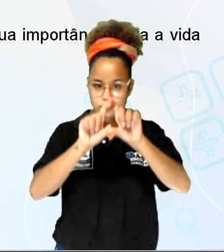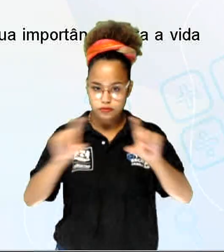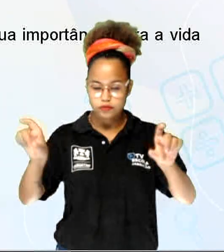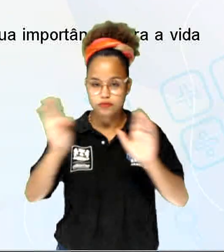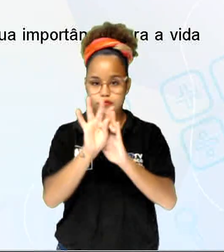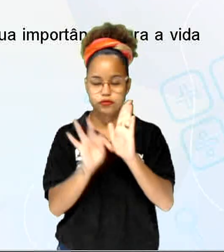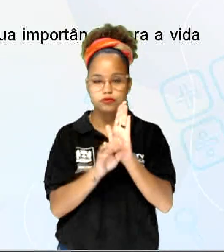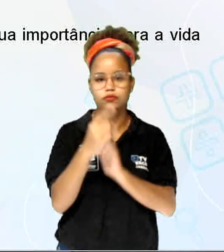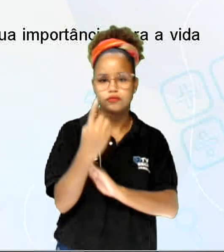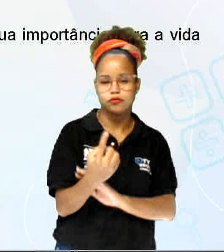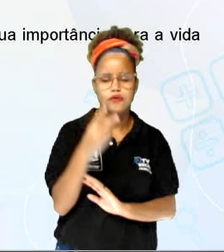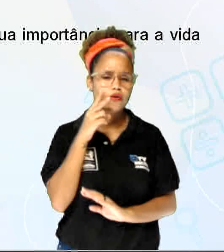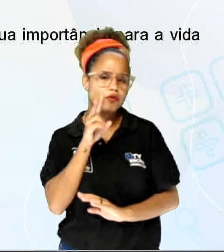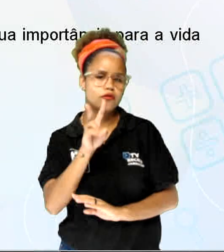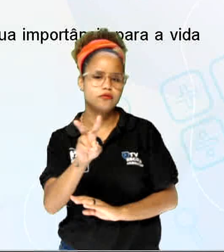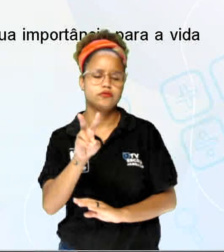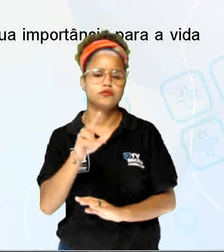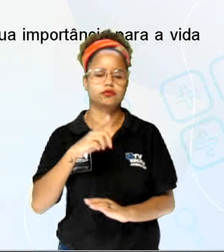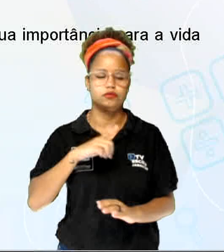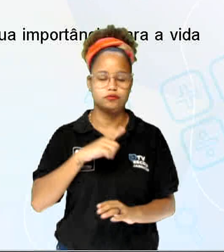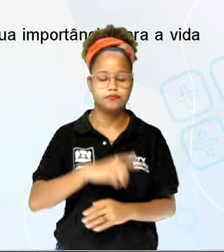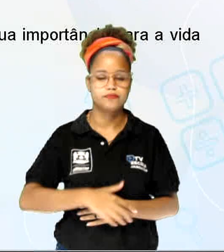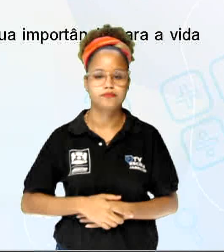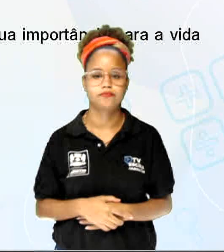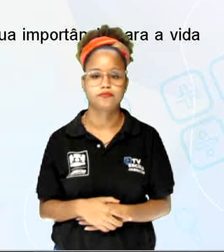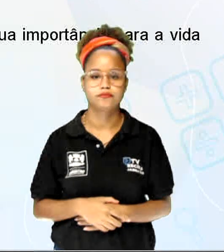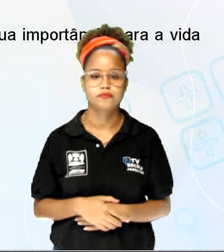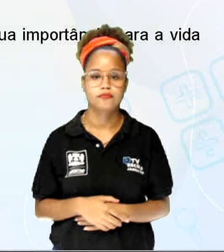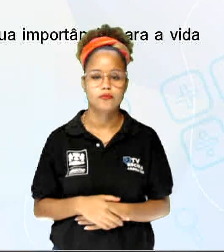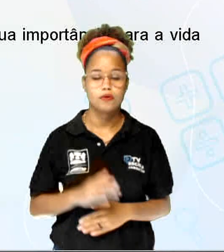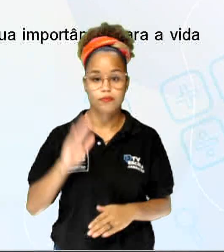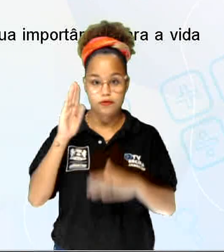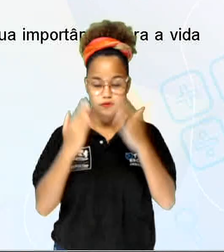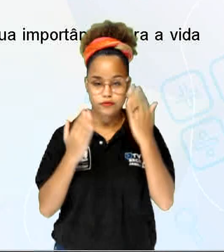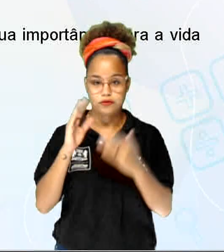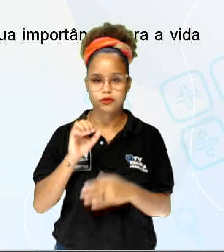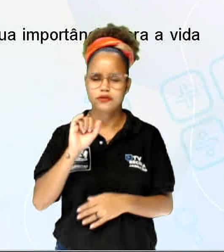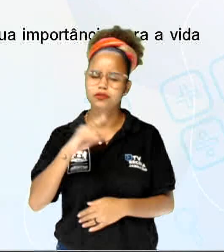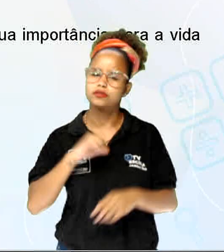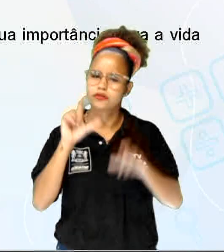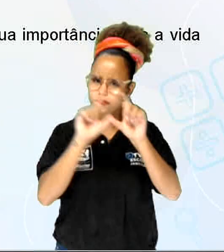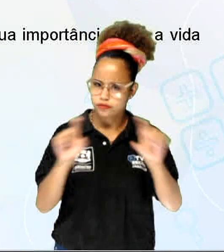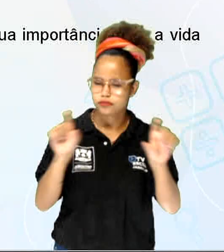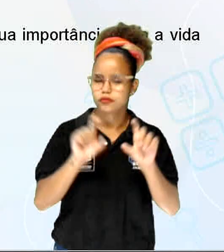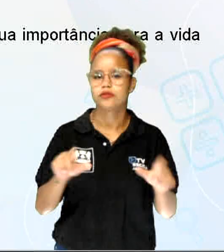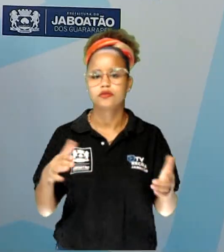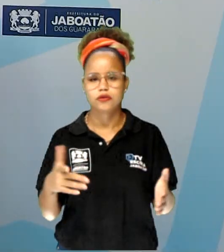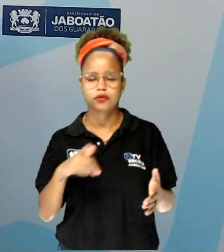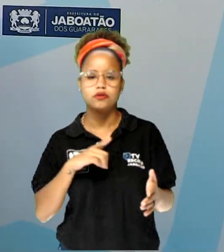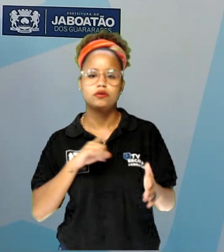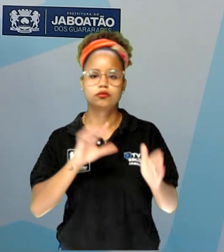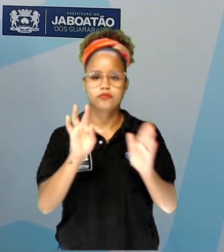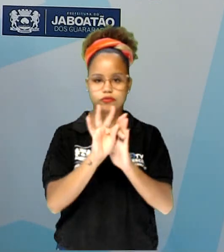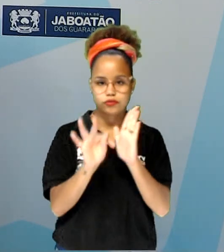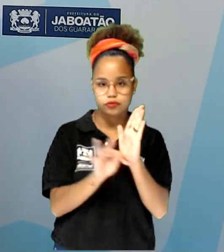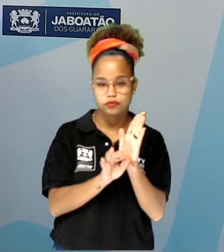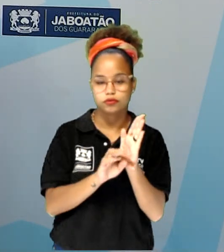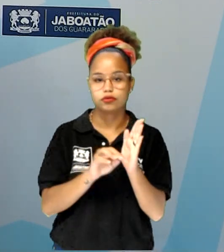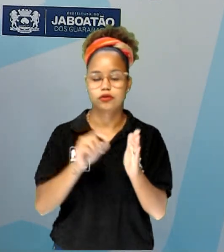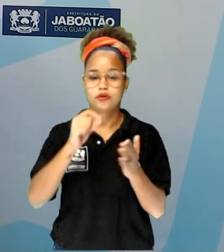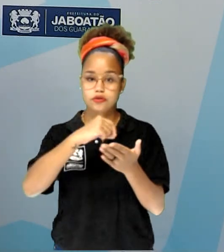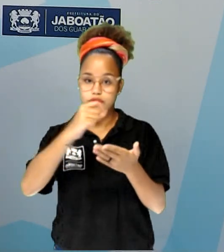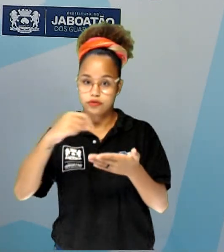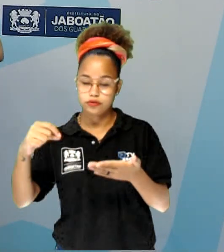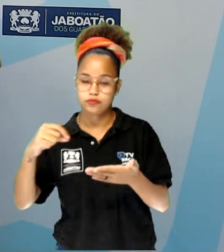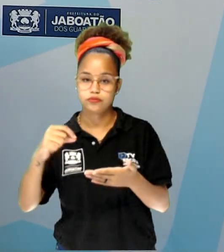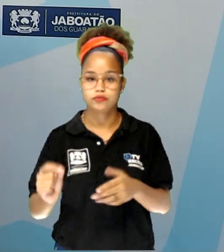avalie as proposições que seguem. Bom, se ele está falando em estrofe, com certeza estamos diante de um texto que é escrito em versos.